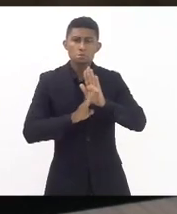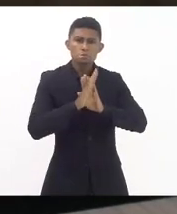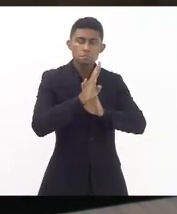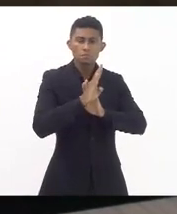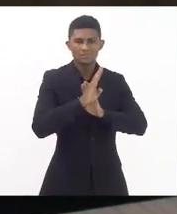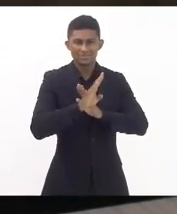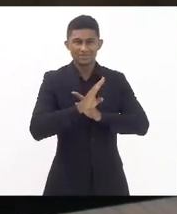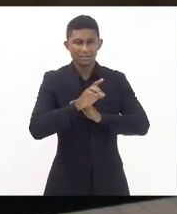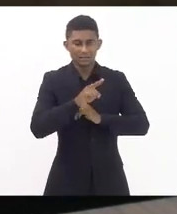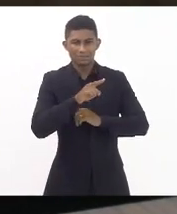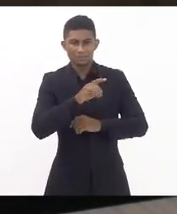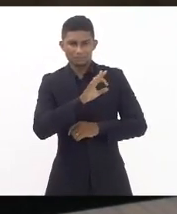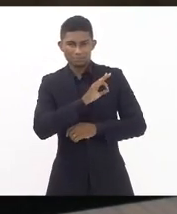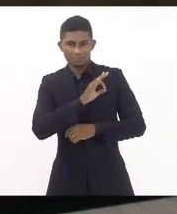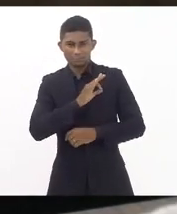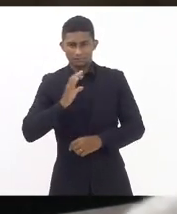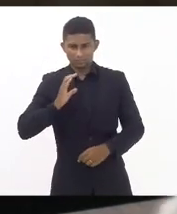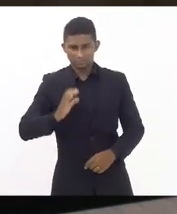civil.